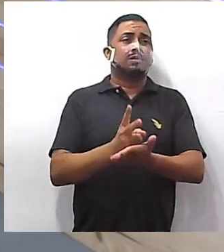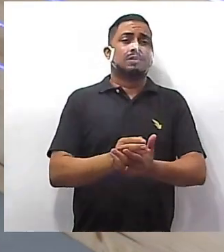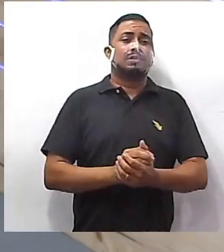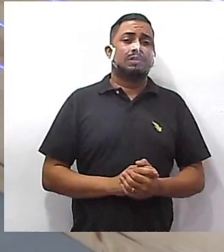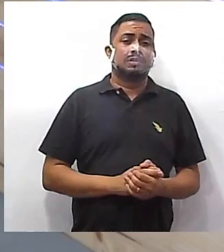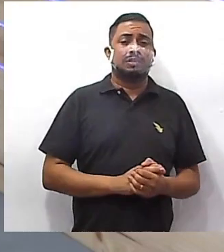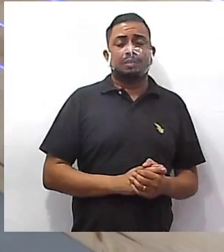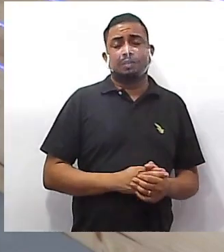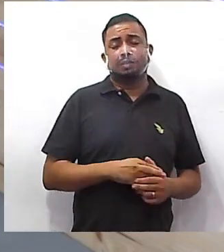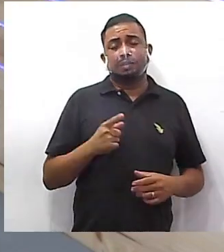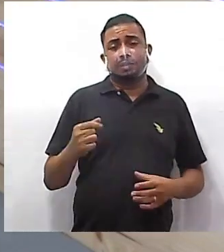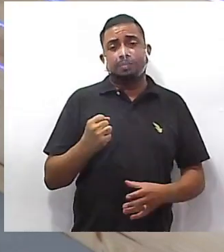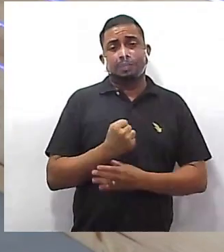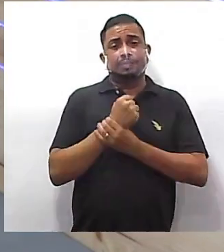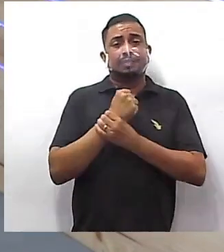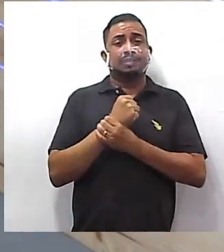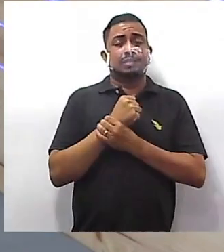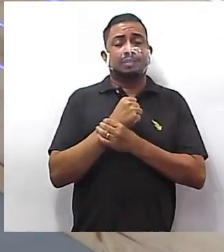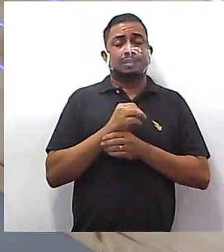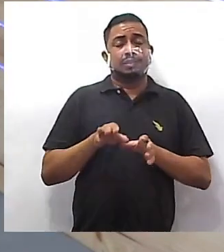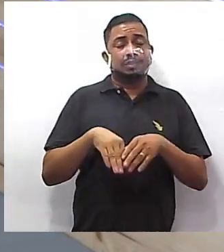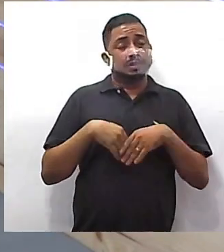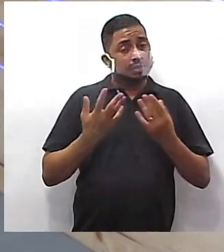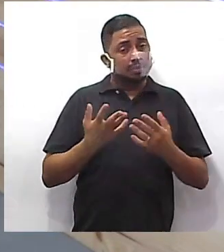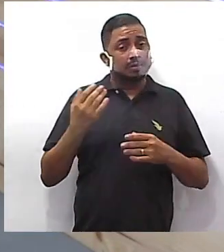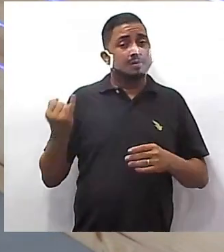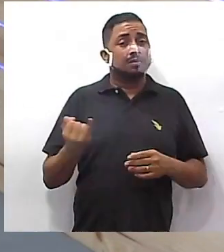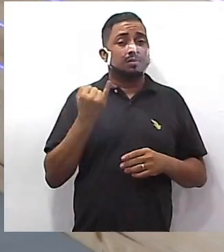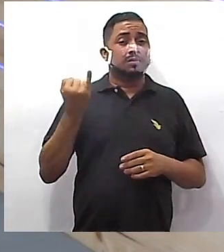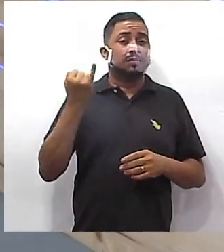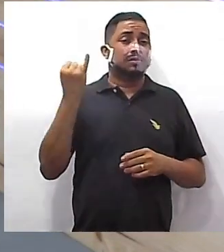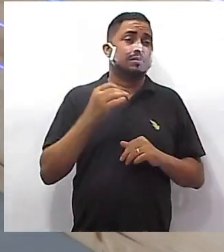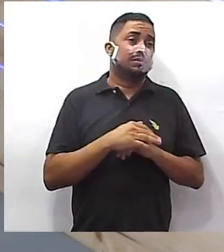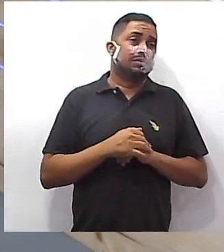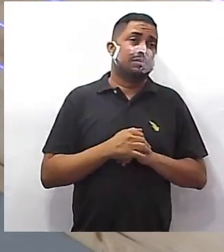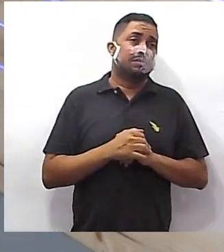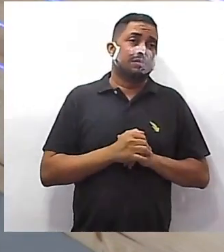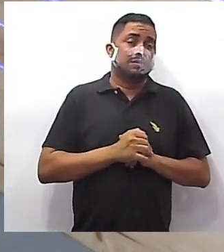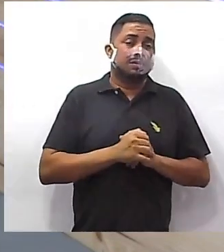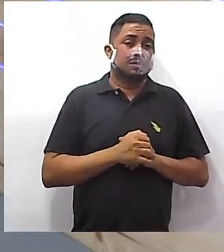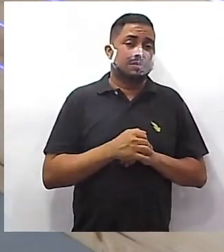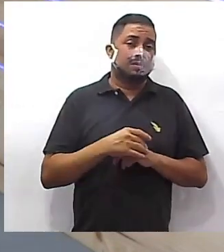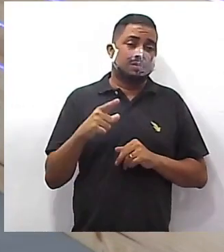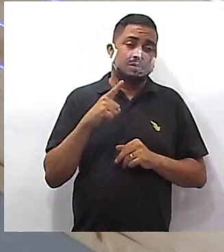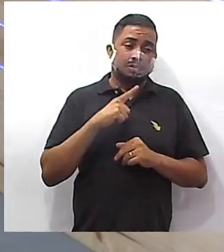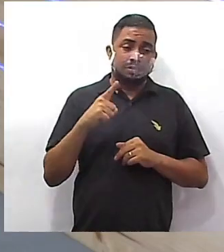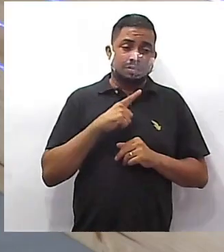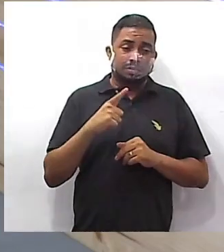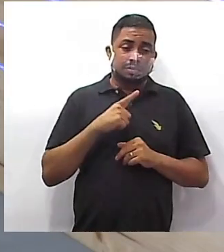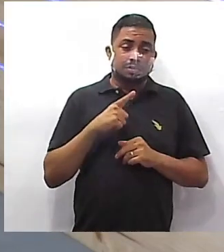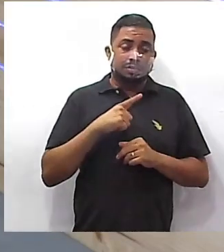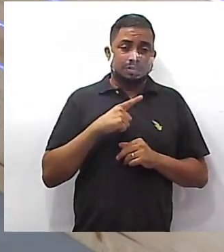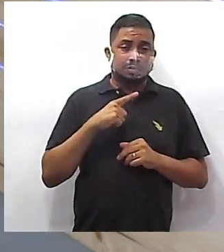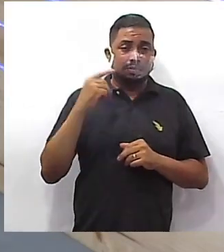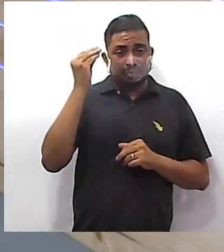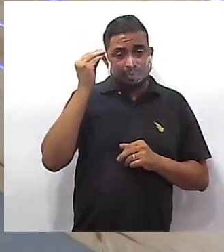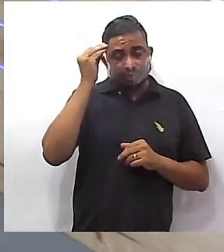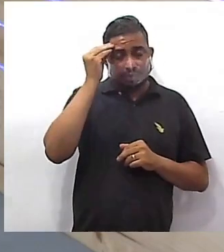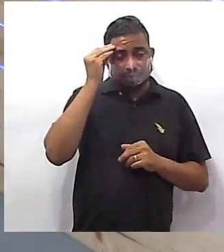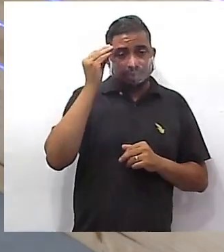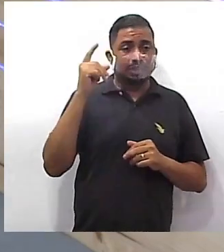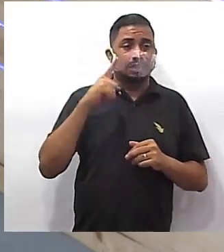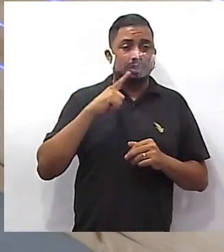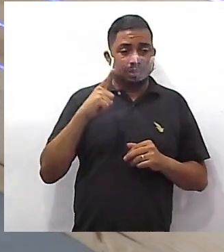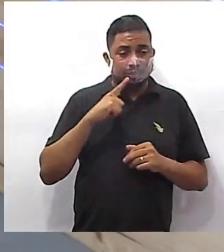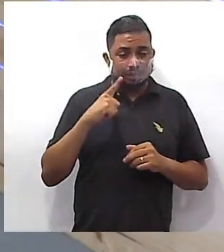essa questão da prevenção. Então, é muito importante que nós tenhamos essa consciência, nós